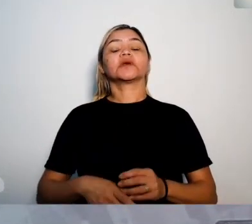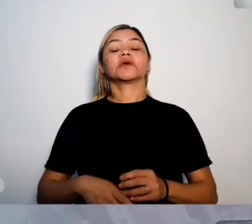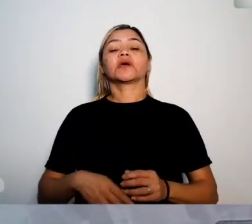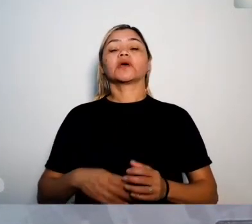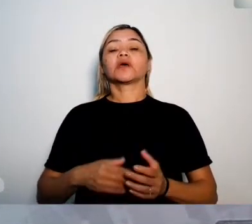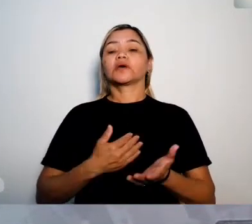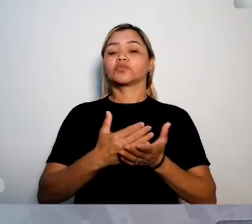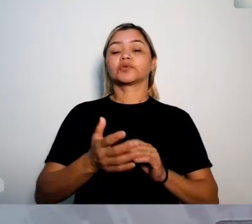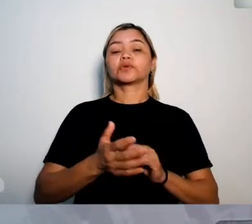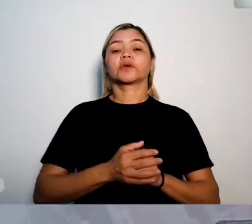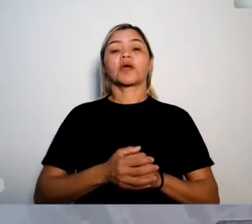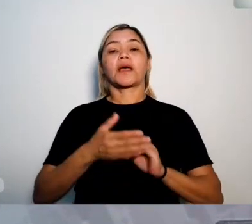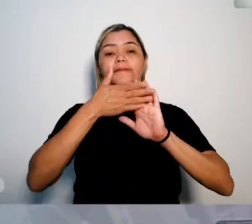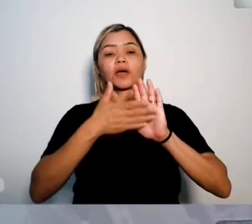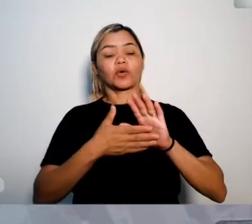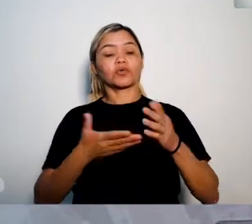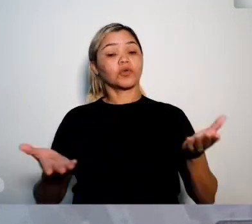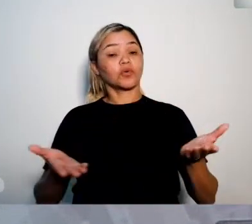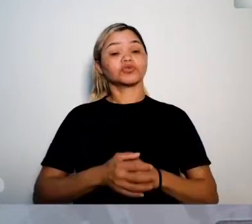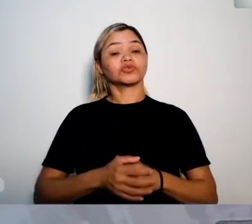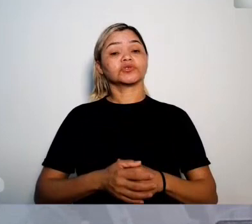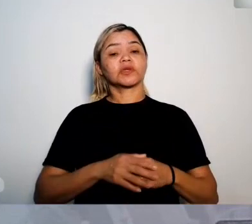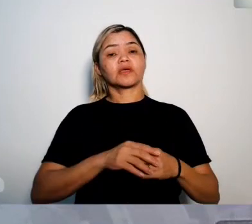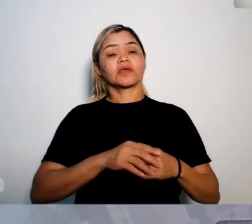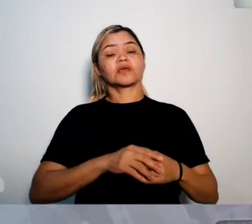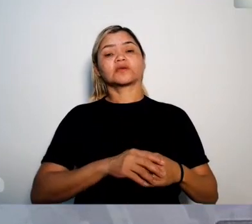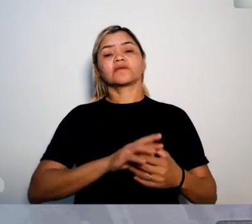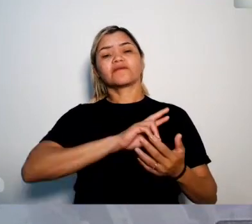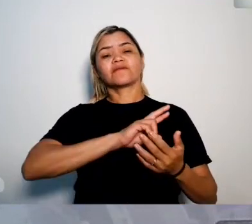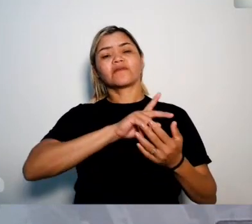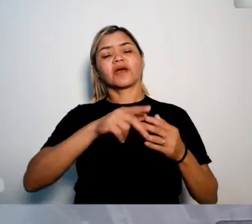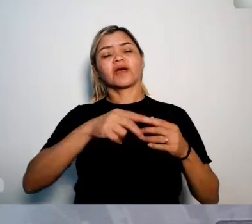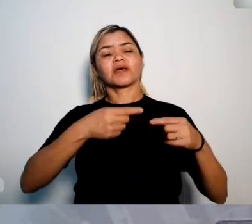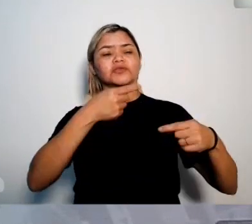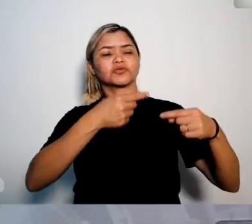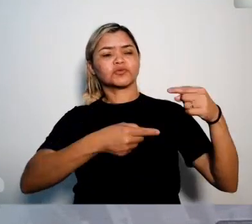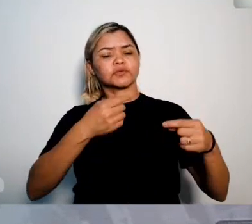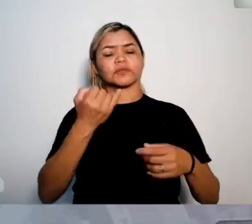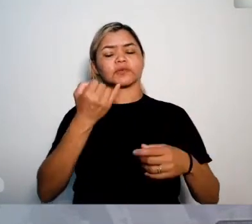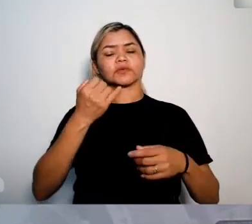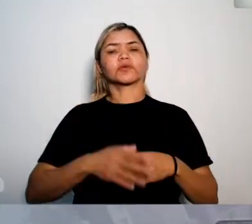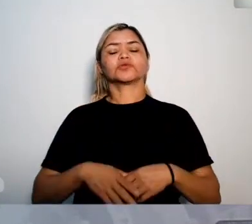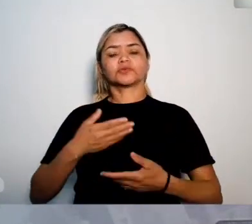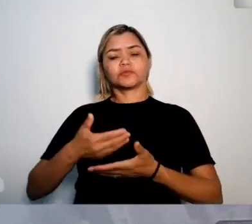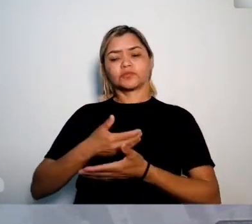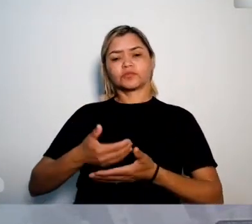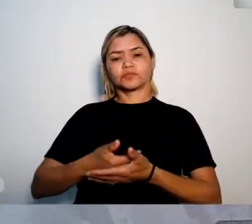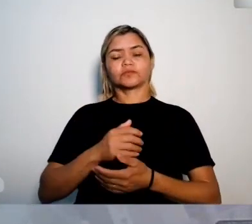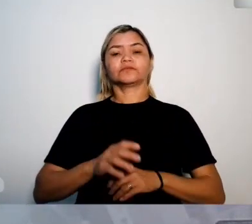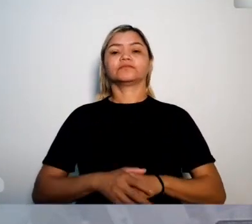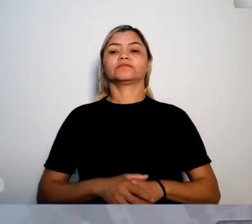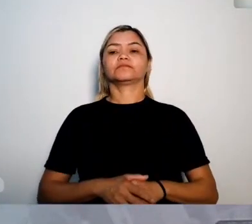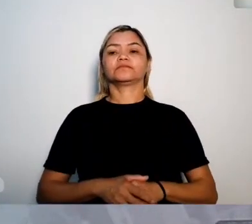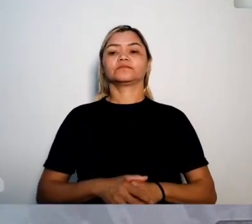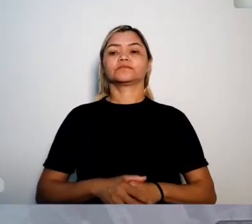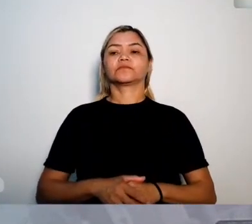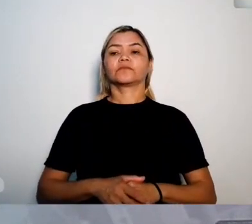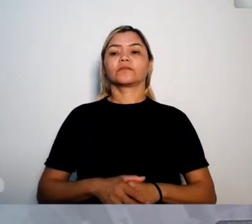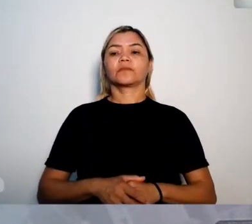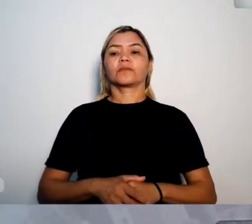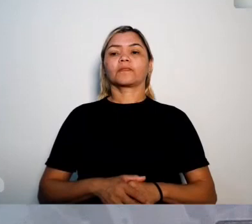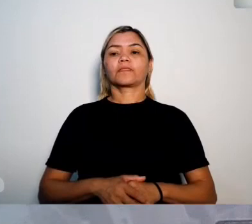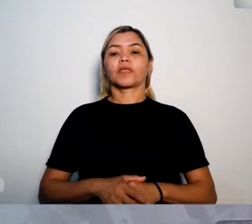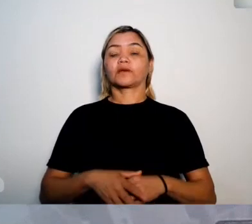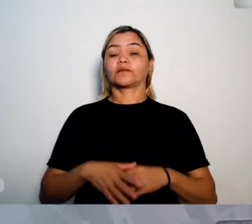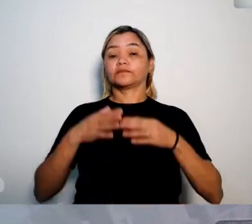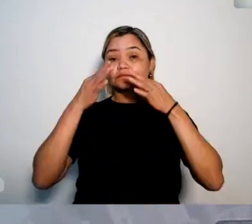hoje repleta de importantes discussões para a cidade de Botucatu. Eu ouvi atentamente a fala de cada um